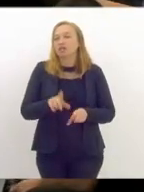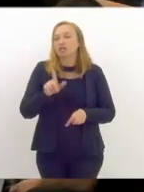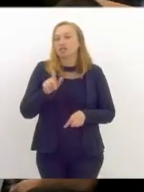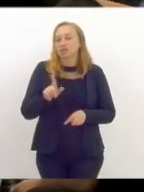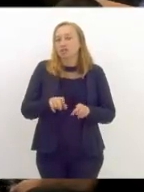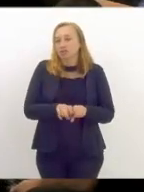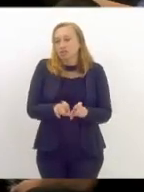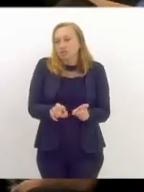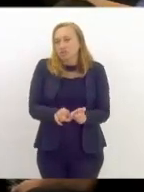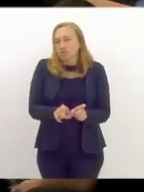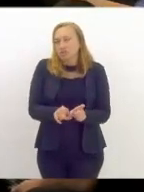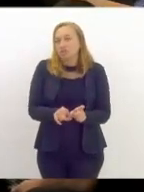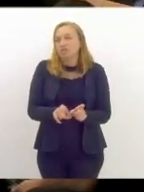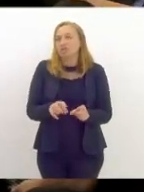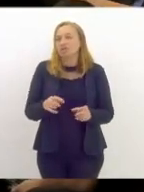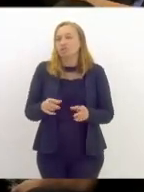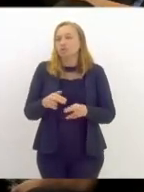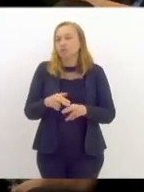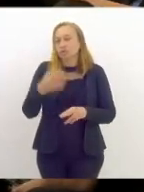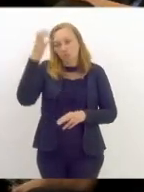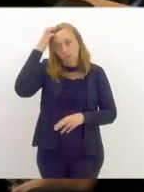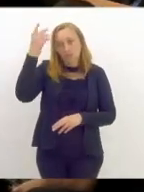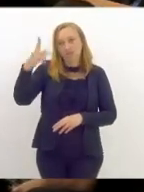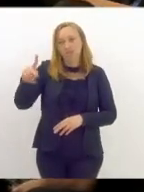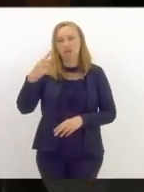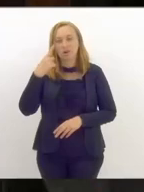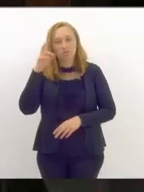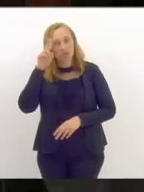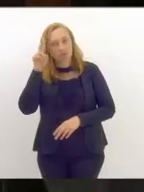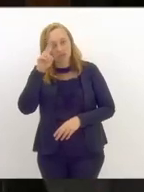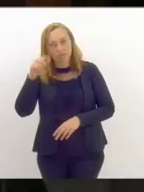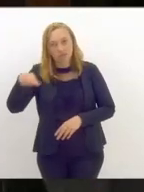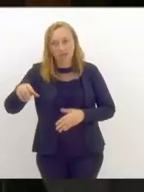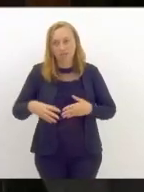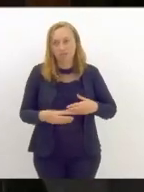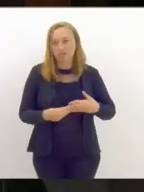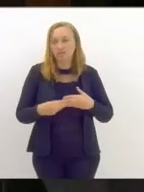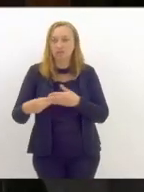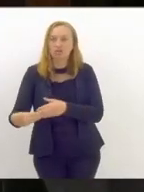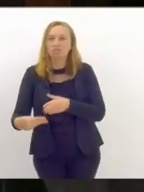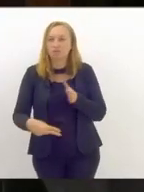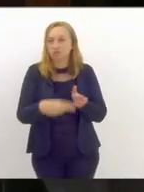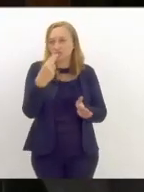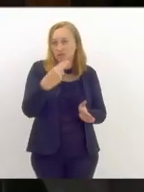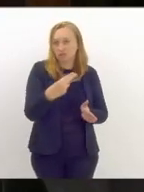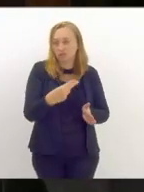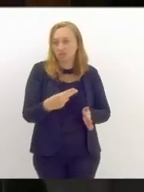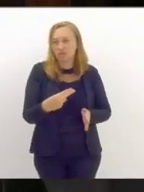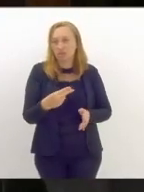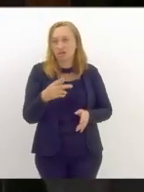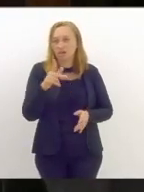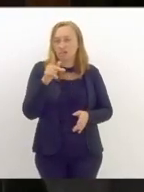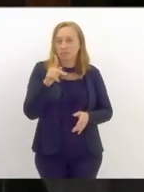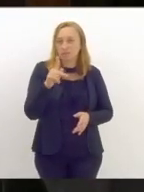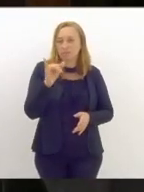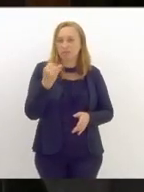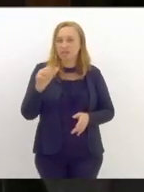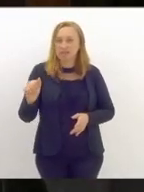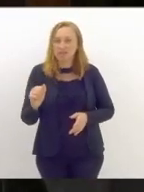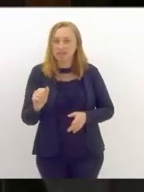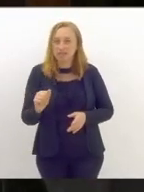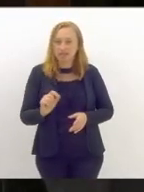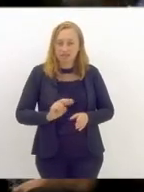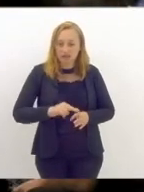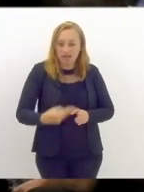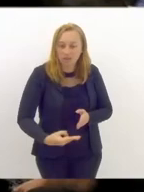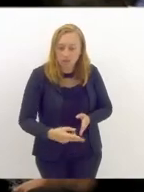Eu lembro que ele... Eu ainda acadêmico, ele me levou para uma cirurgia. Ele deve lembrar, né? Caiu uma pinça no chão, Jamil. Eu peguei a